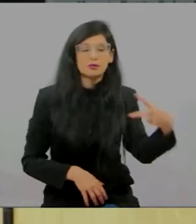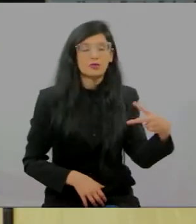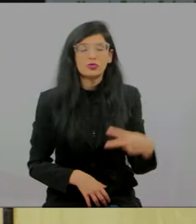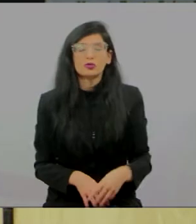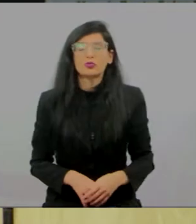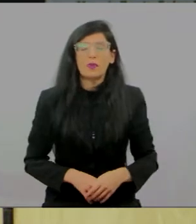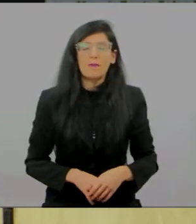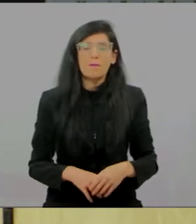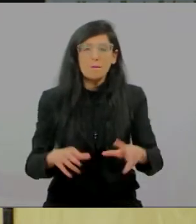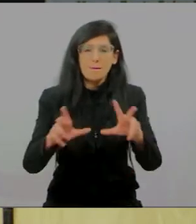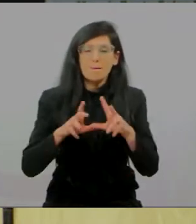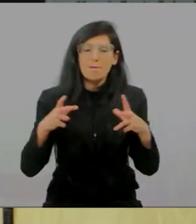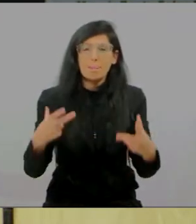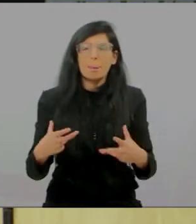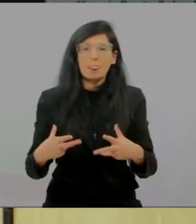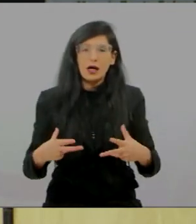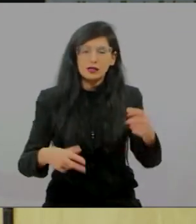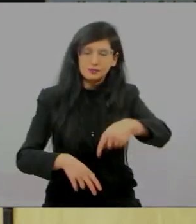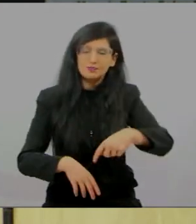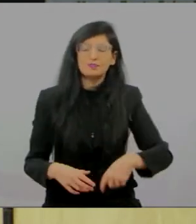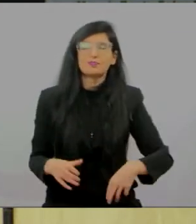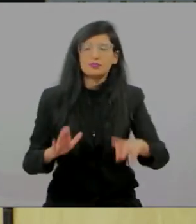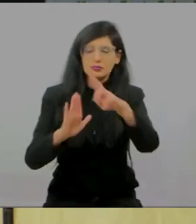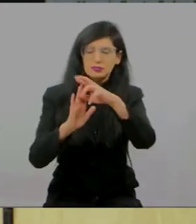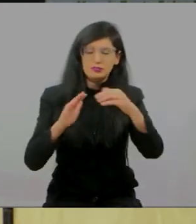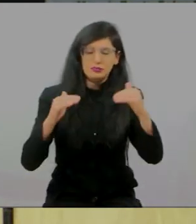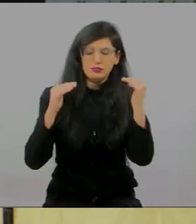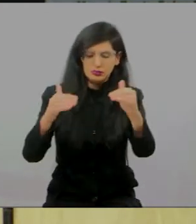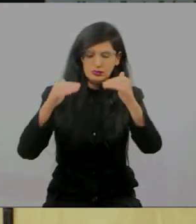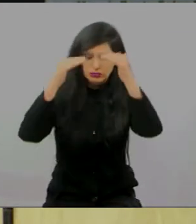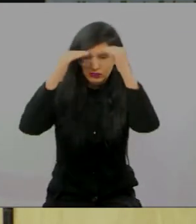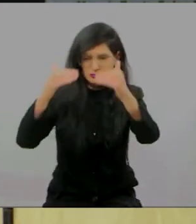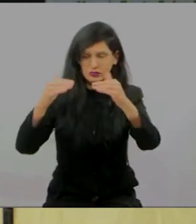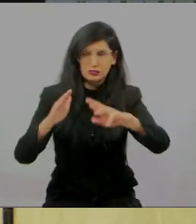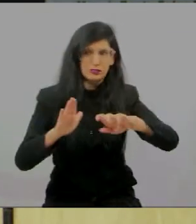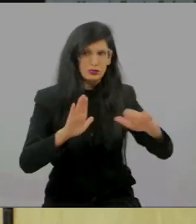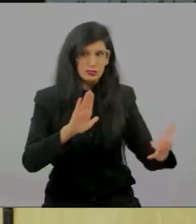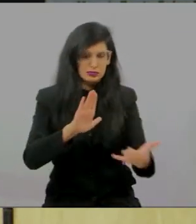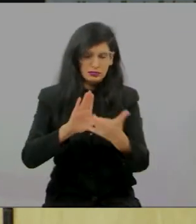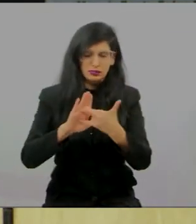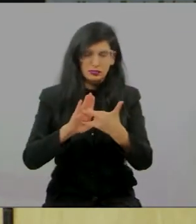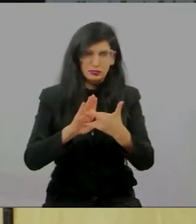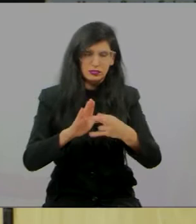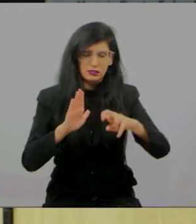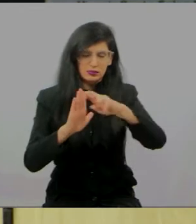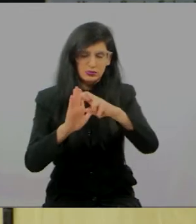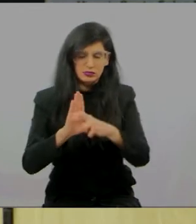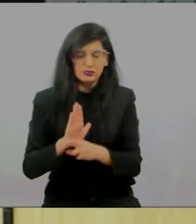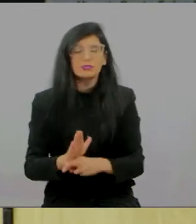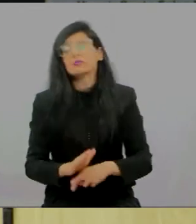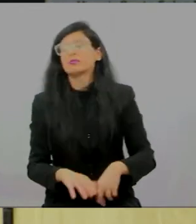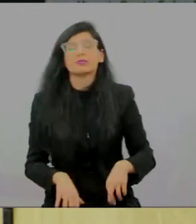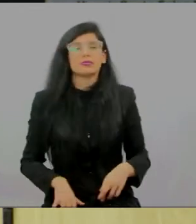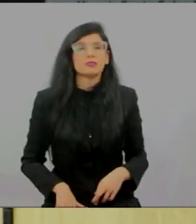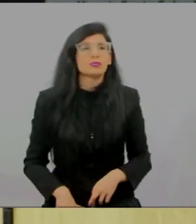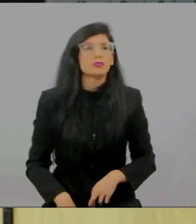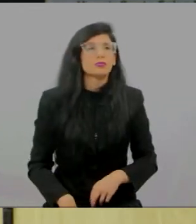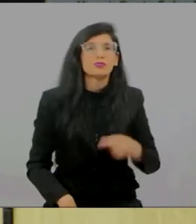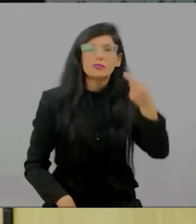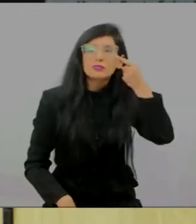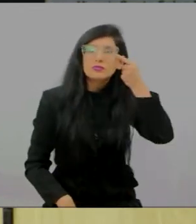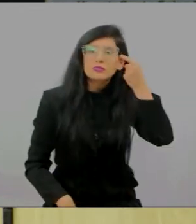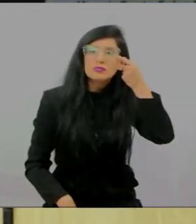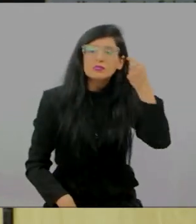Plenário, cumpridas as formalidades regimentais, seja oficiado o excelentíssimo senhor senhor João Dória, governador do Estado de São